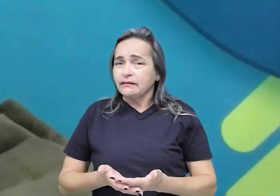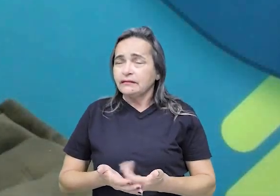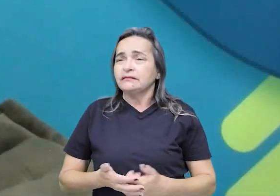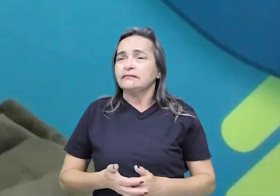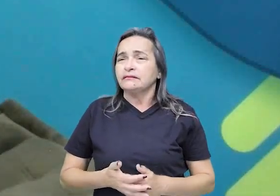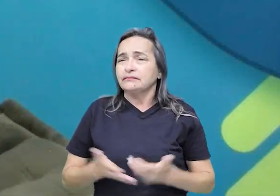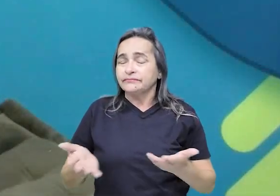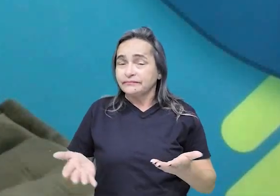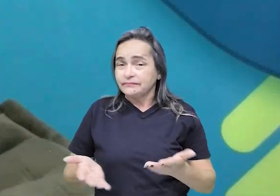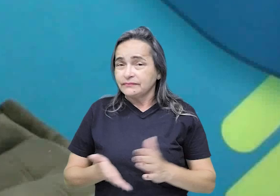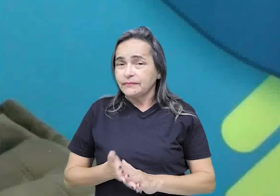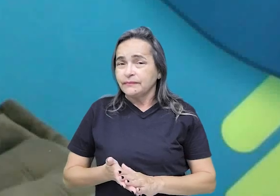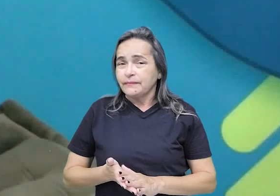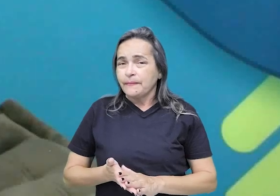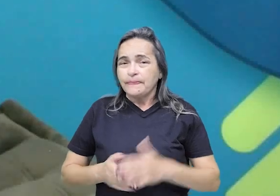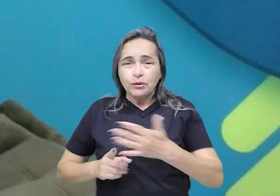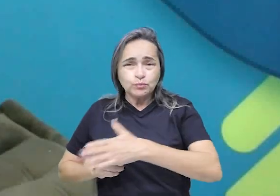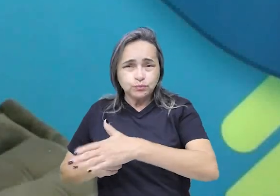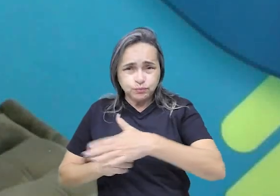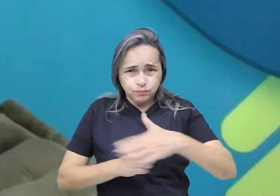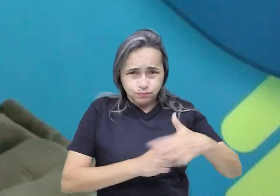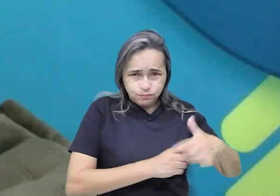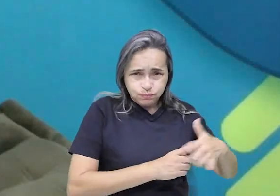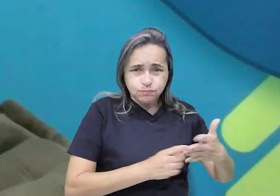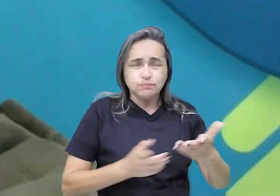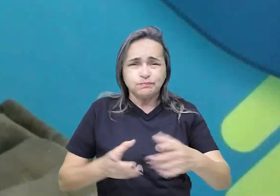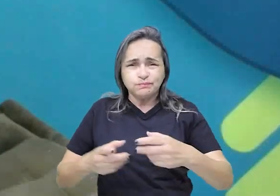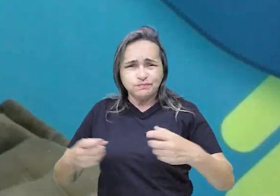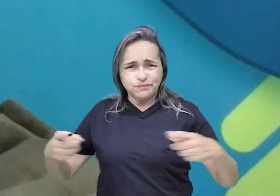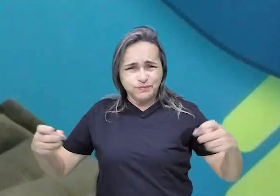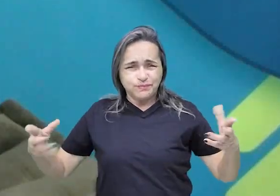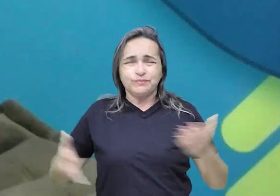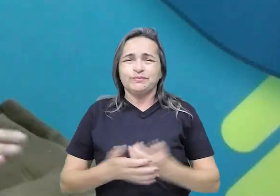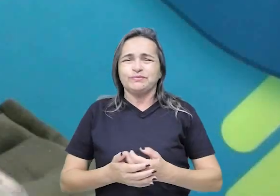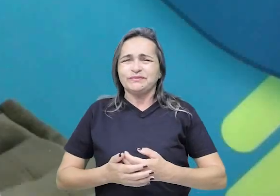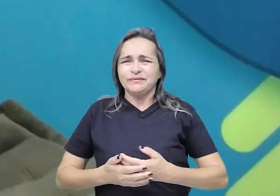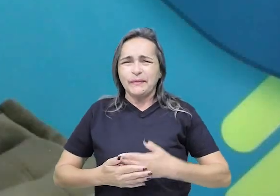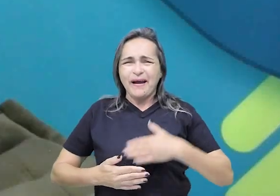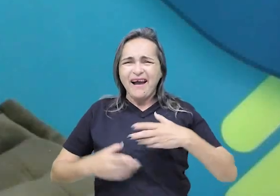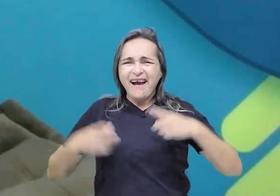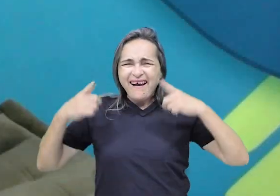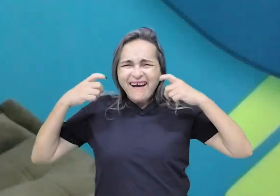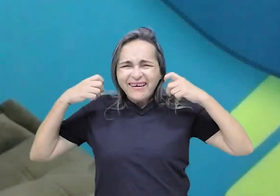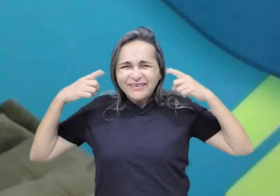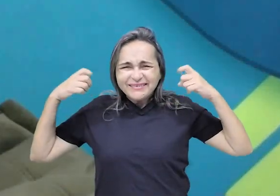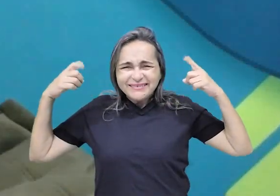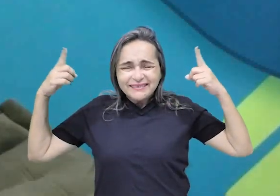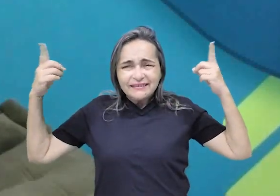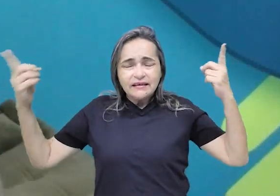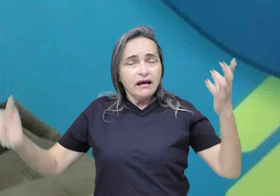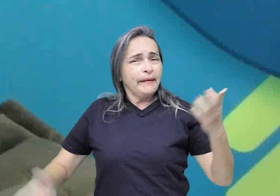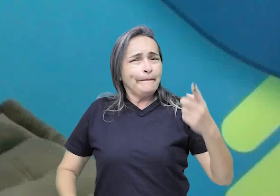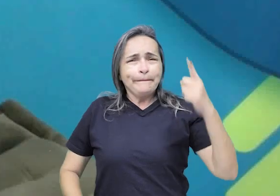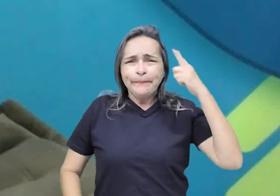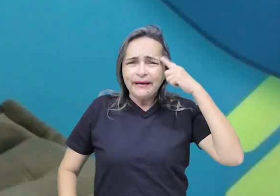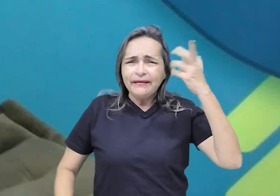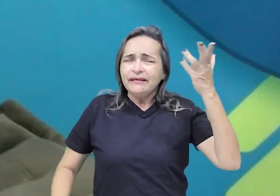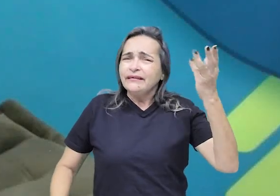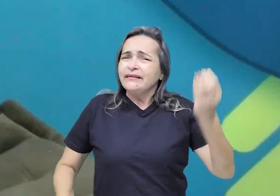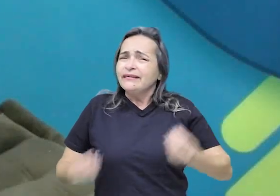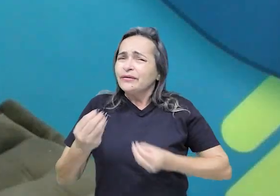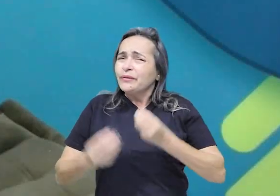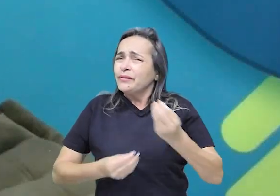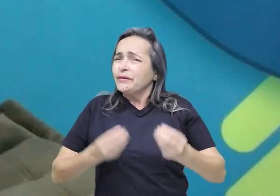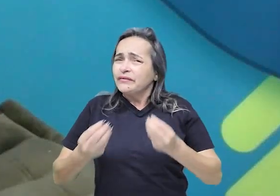e seu ouvido está escutando todo tempo aquilo, né? Então tem sim, Marcelo, tem sim, tá? Porque eu não posso